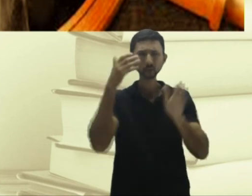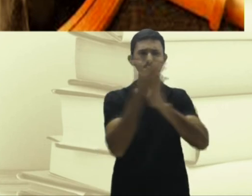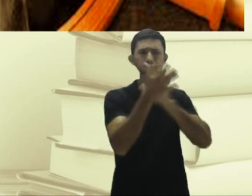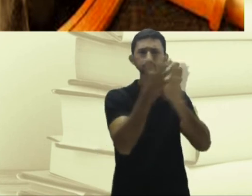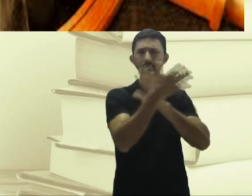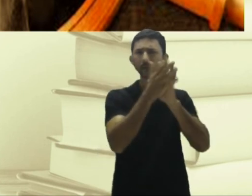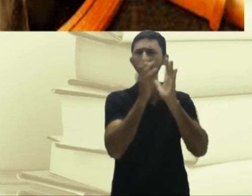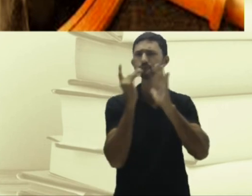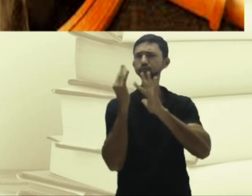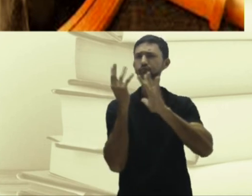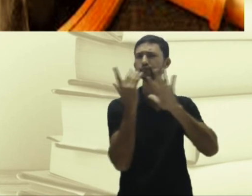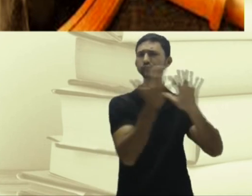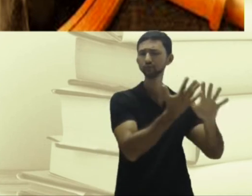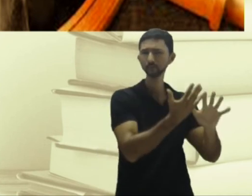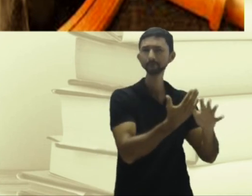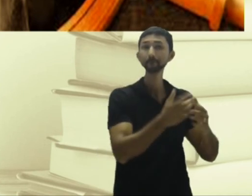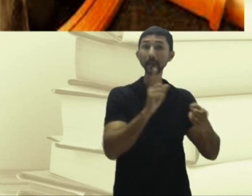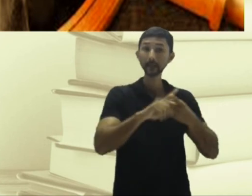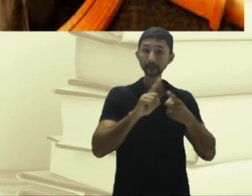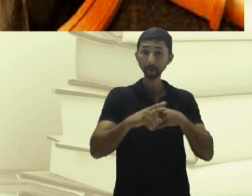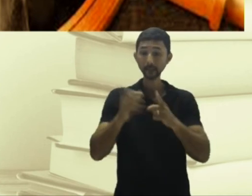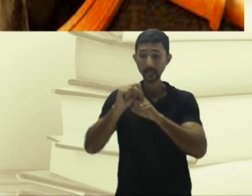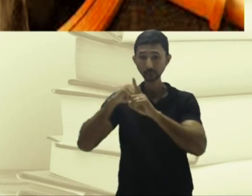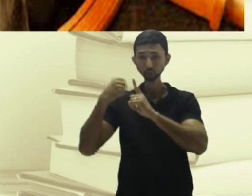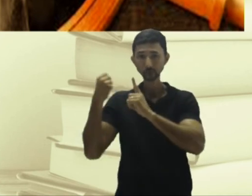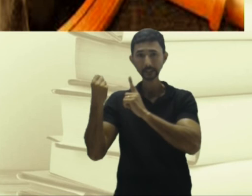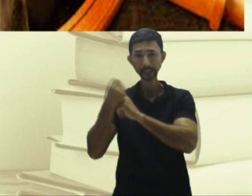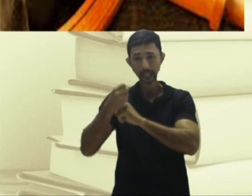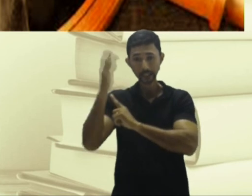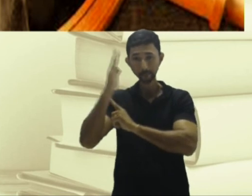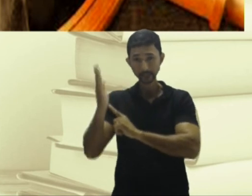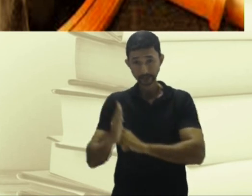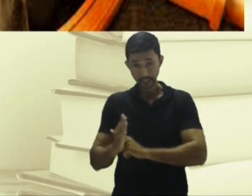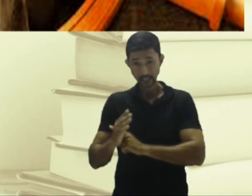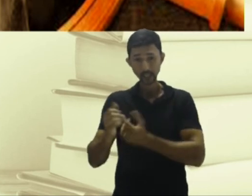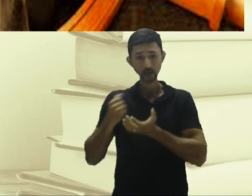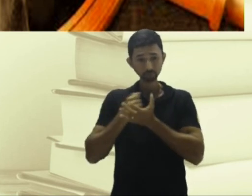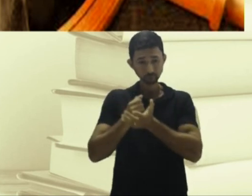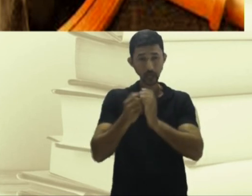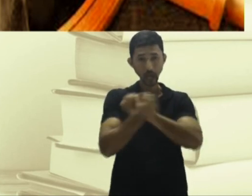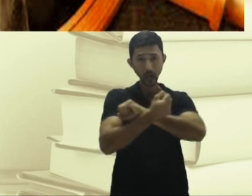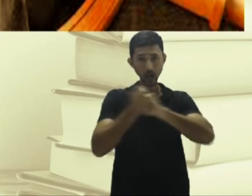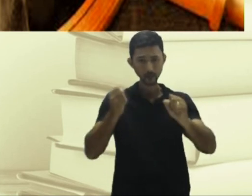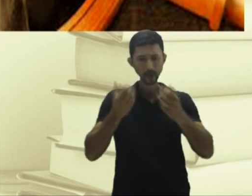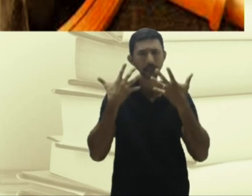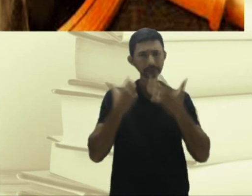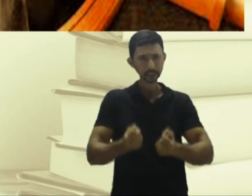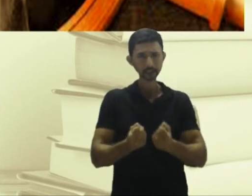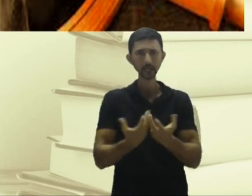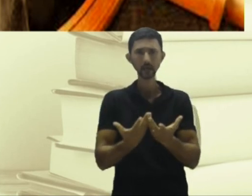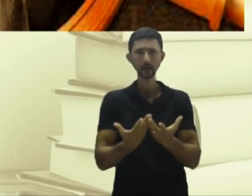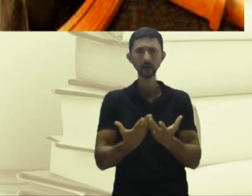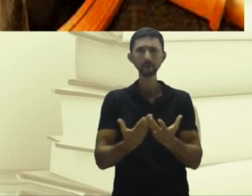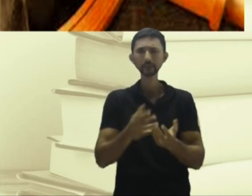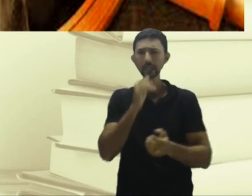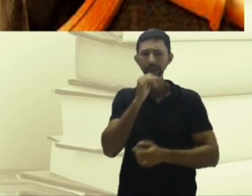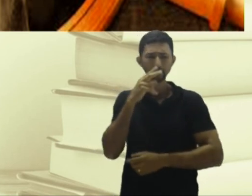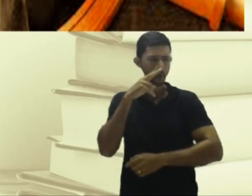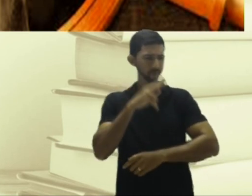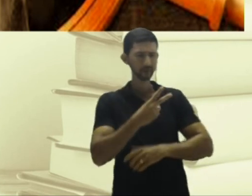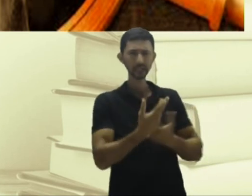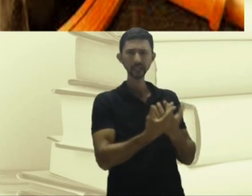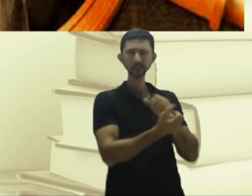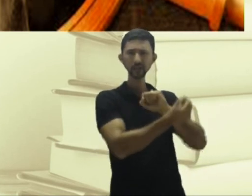parte da sociedade civil brasileira a favor da abolição da escravidão. A escravidão passou a ser